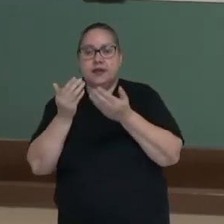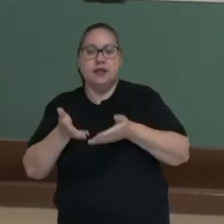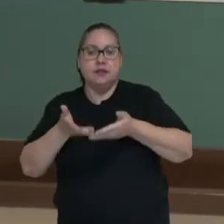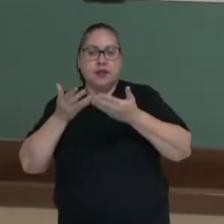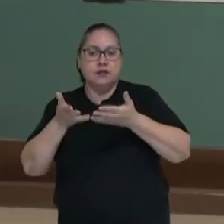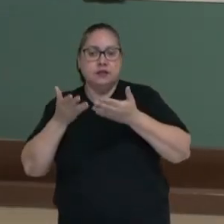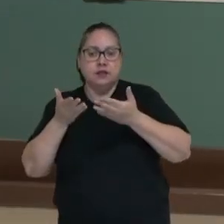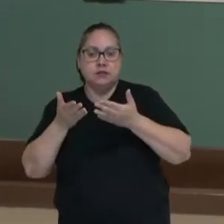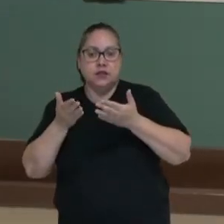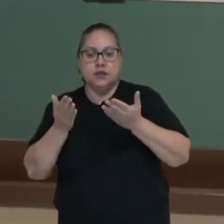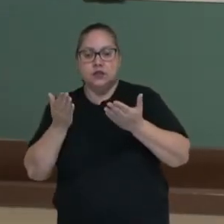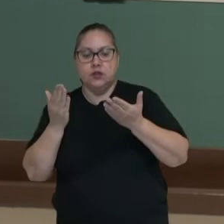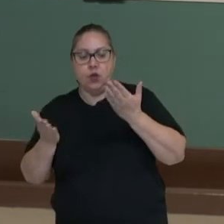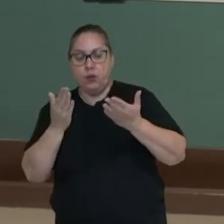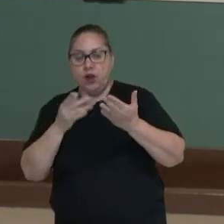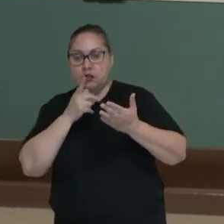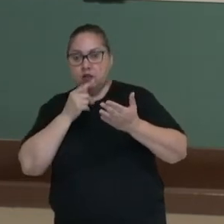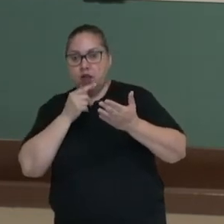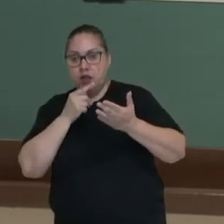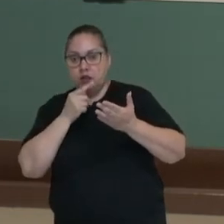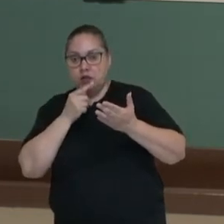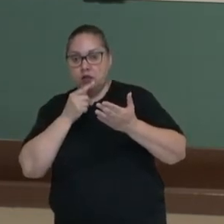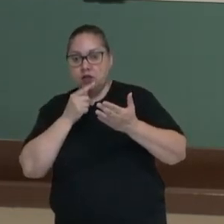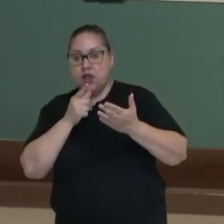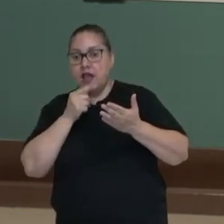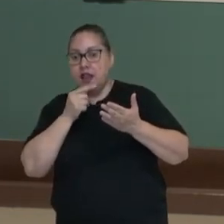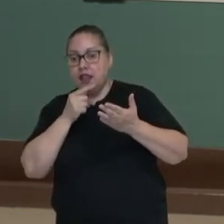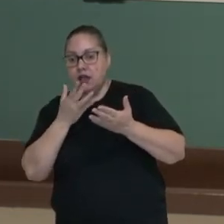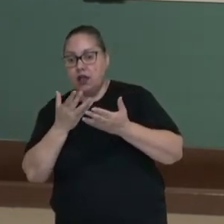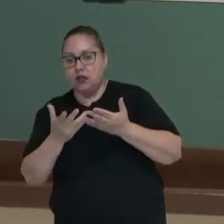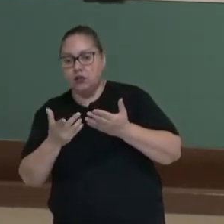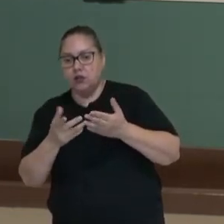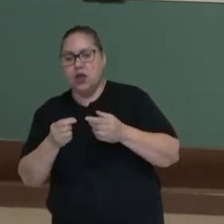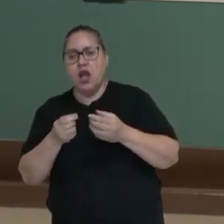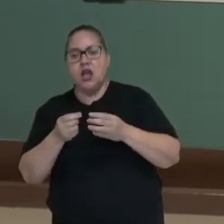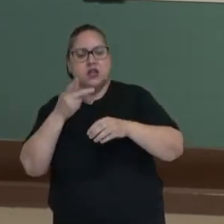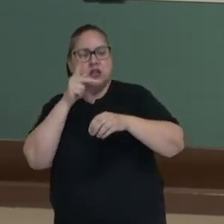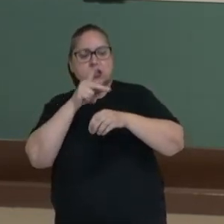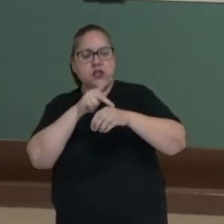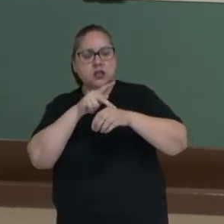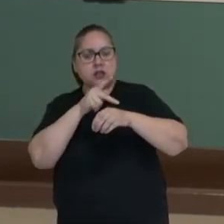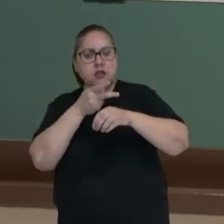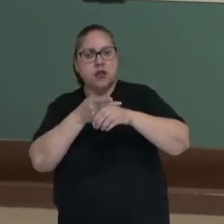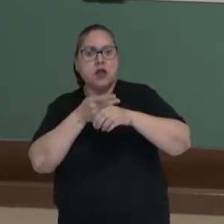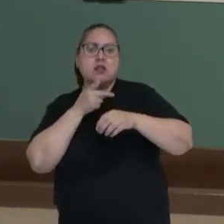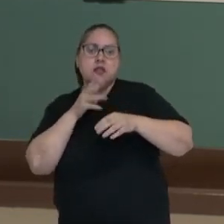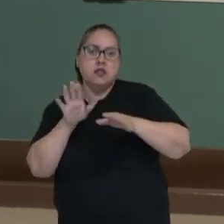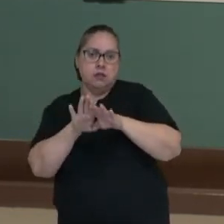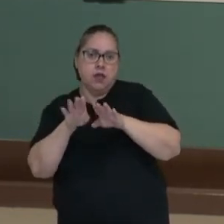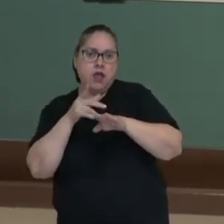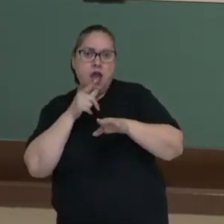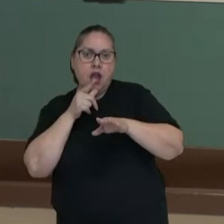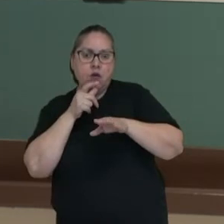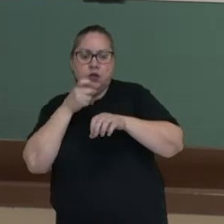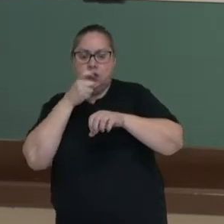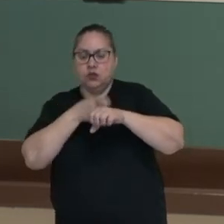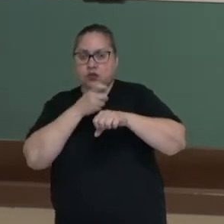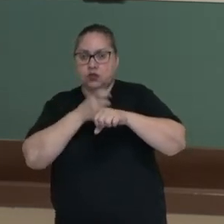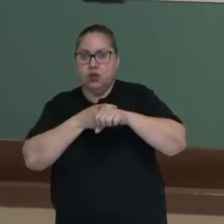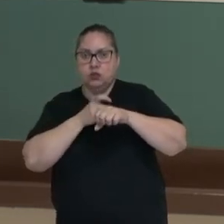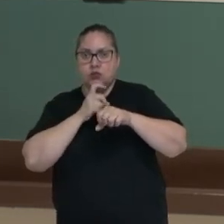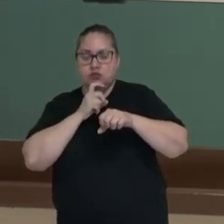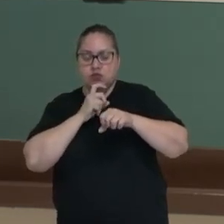se comparado com a água líquida. Ah, mas o cubo de gelo, Fabiano, também é água? Está no estado